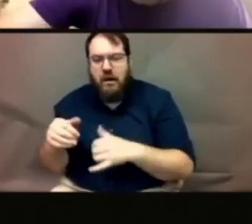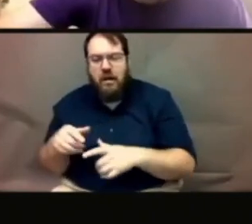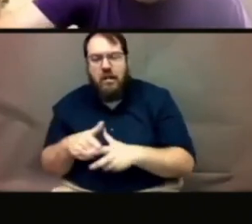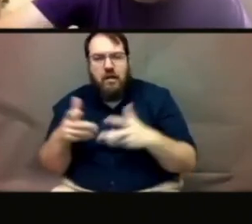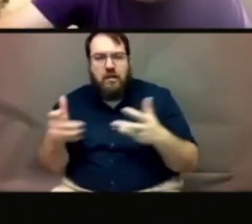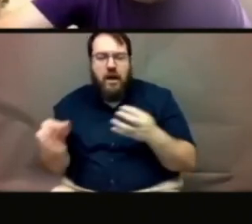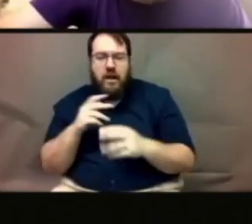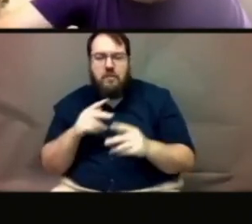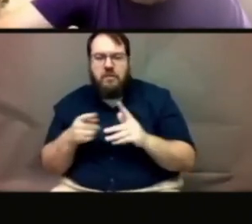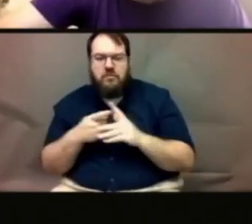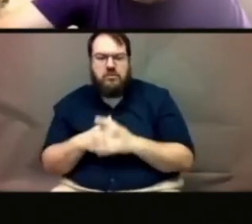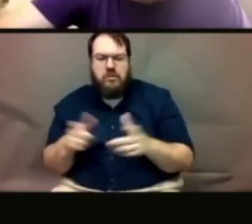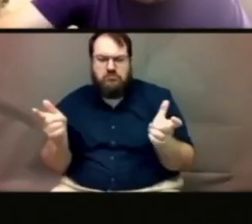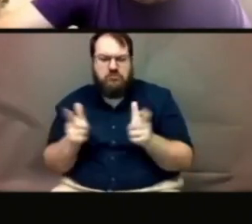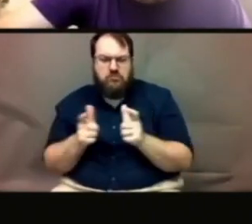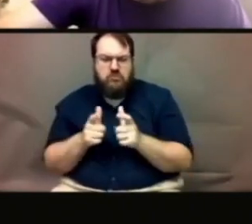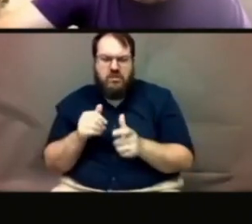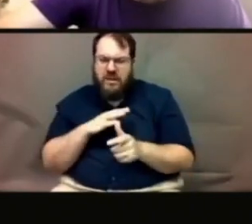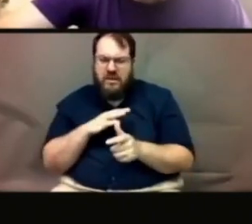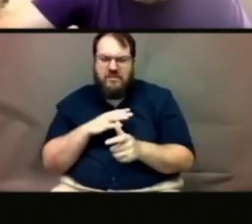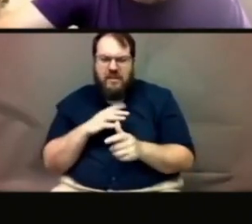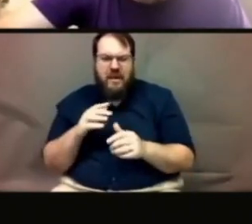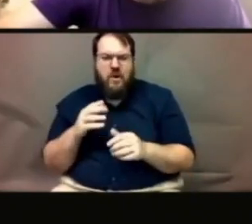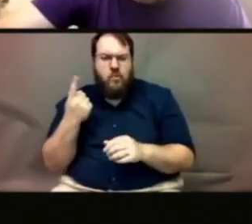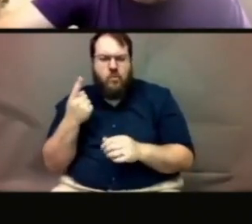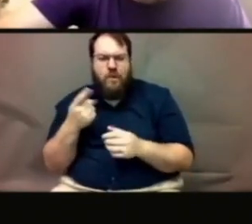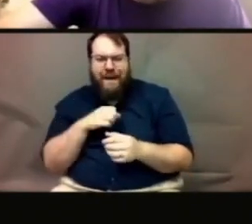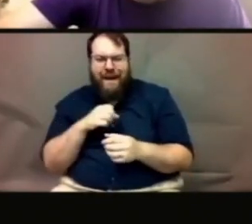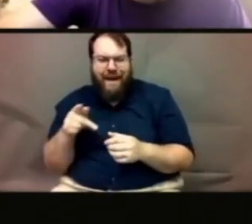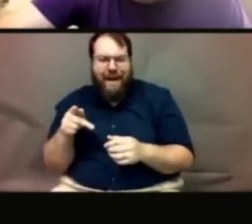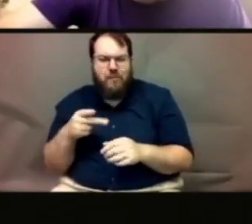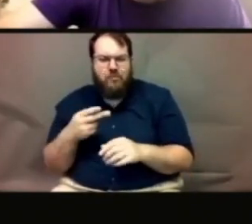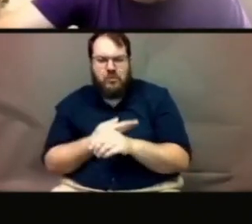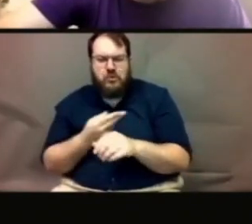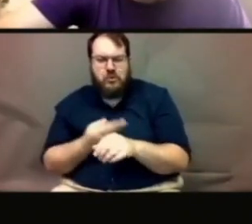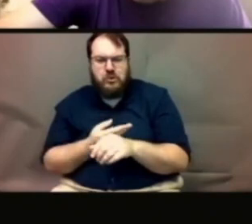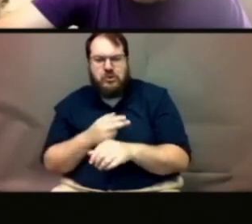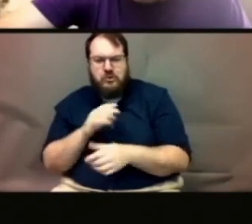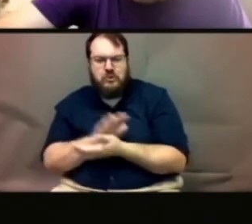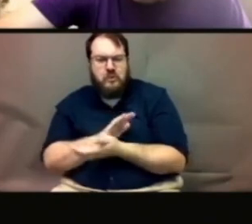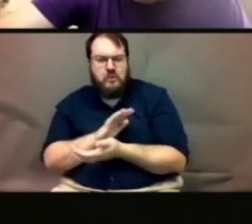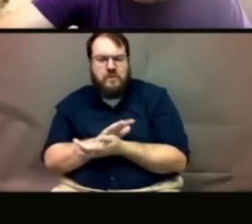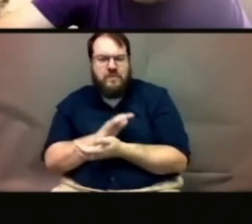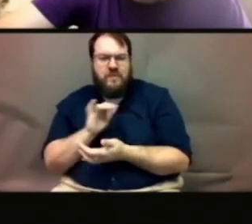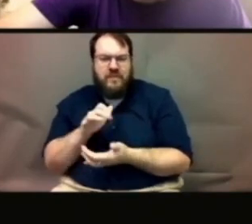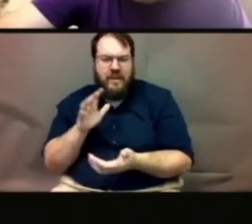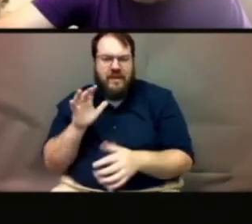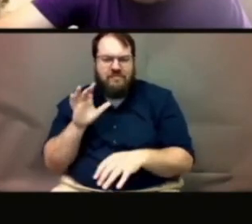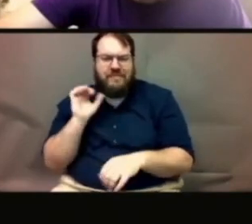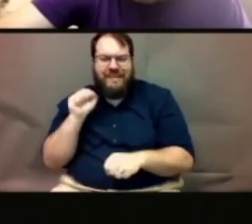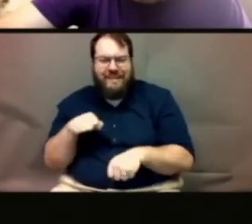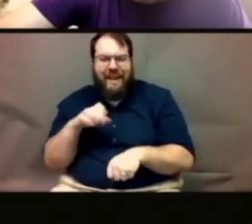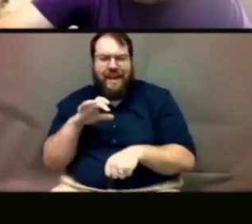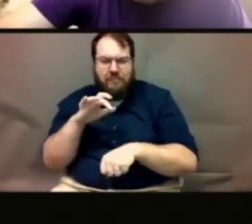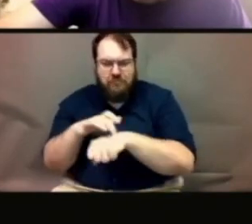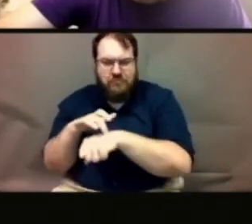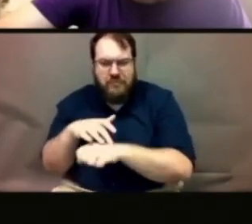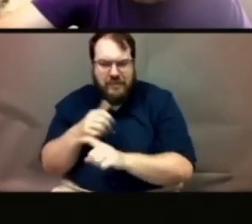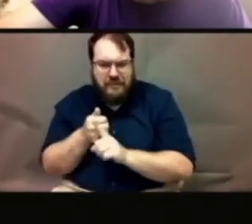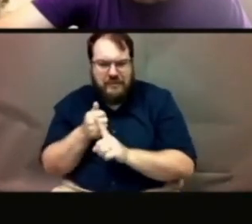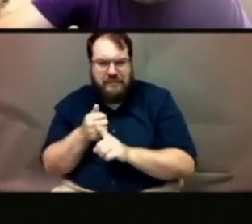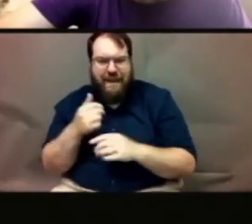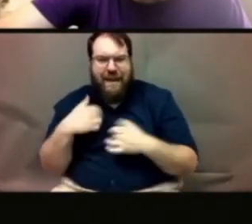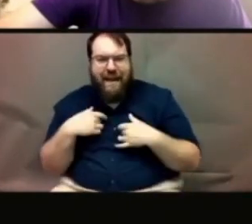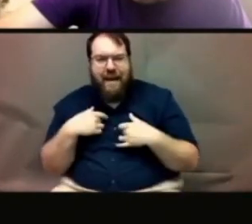terá vários aplicativos inclusive o do piano que é o inicial que você vai depois tocar com seus alunos é